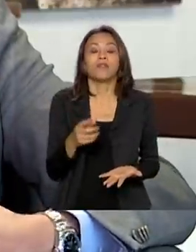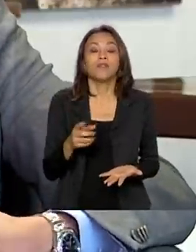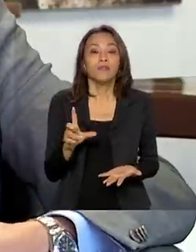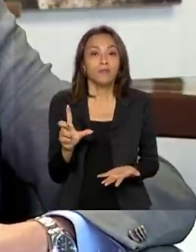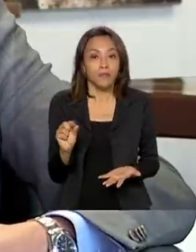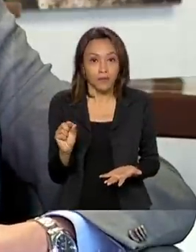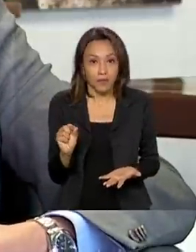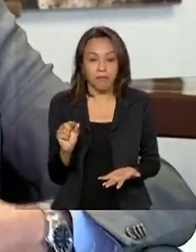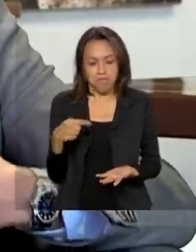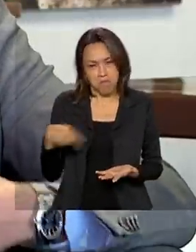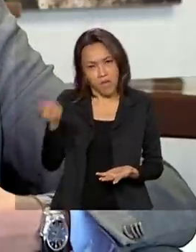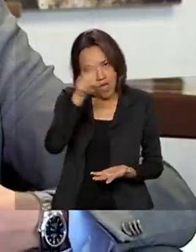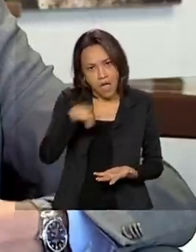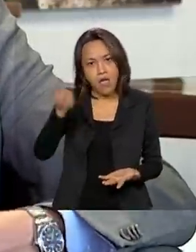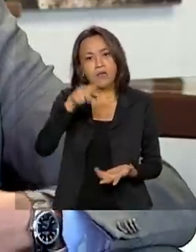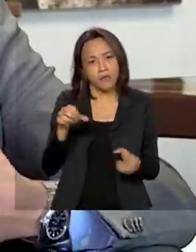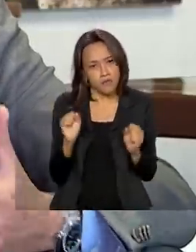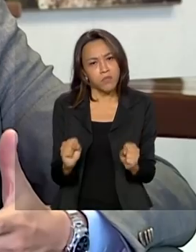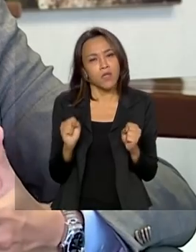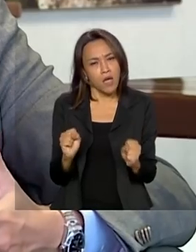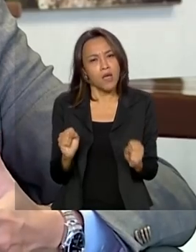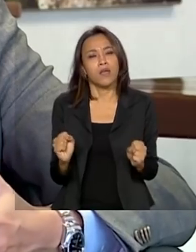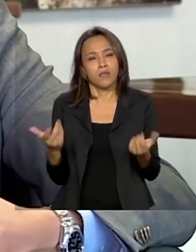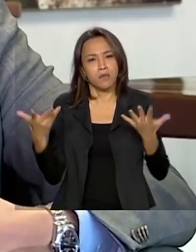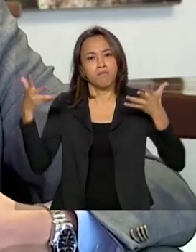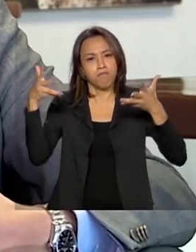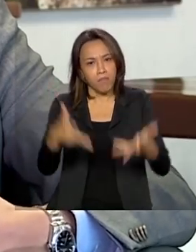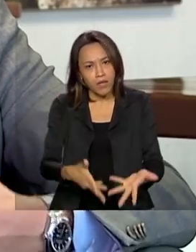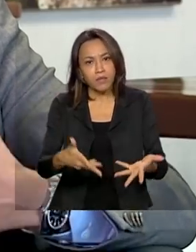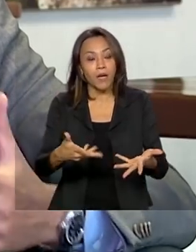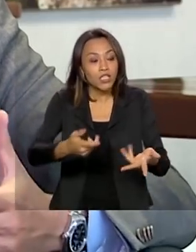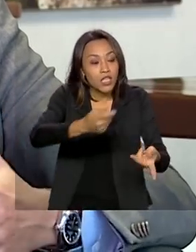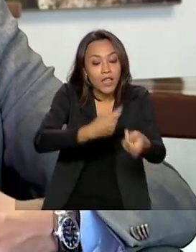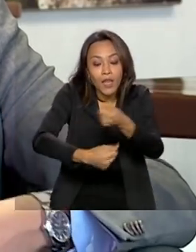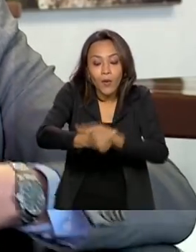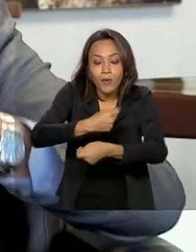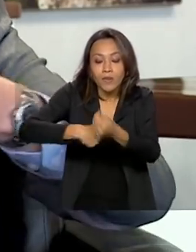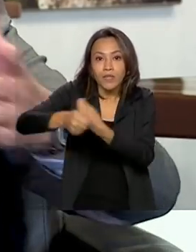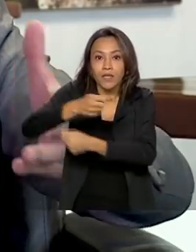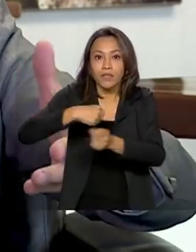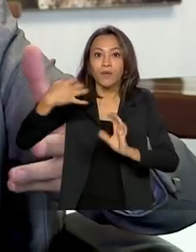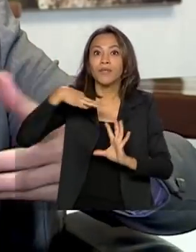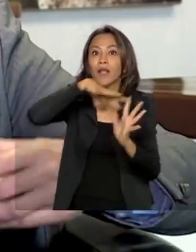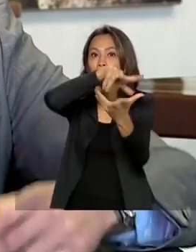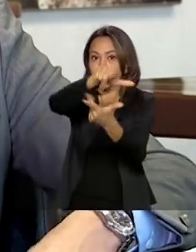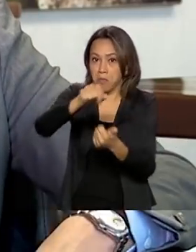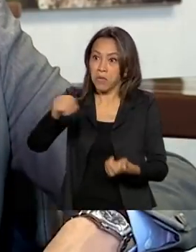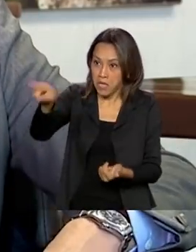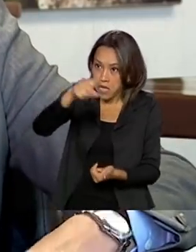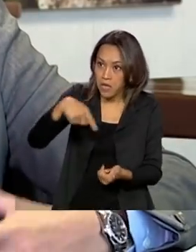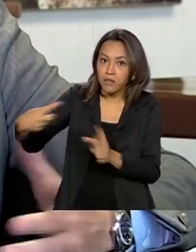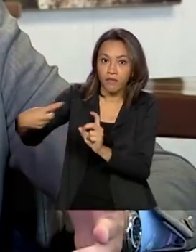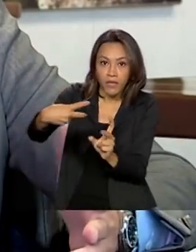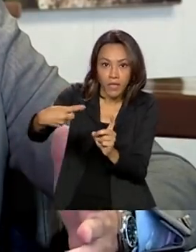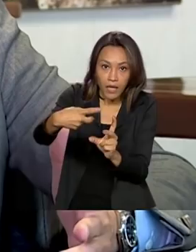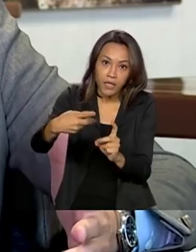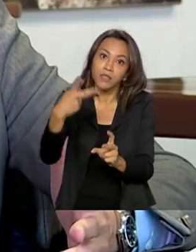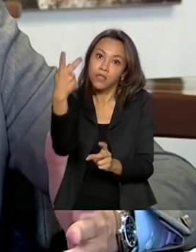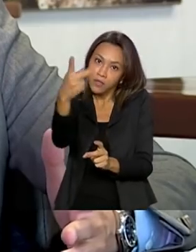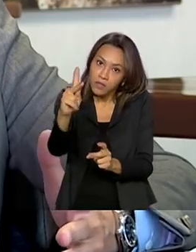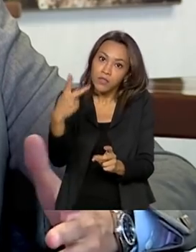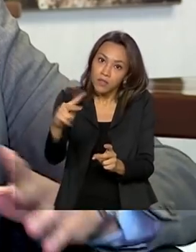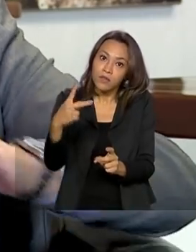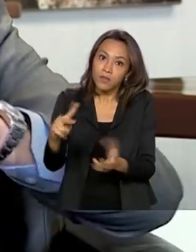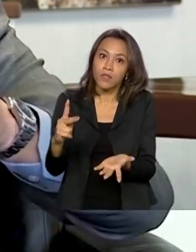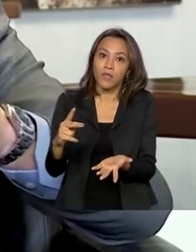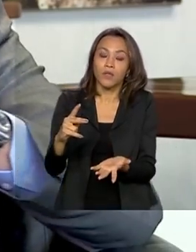subnacionais, pudessem também eles participar de negociações internacionais para que eles vendessem os créditos, por exemplo, dos seus parques